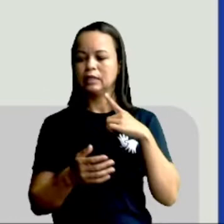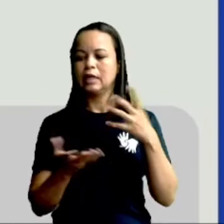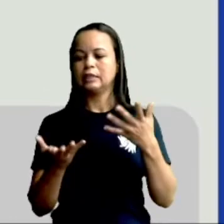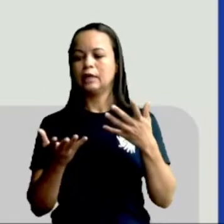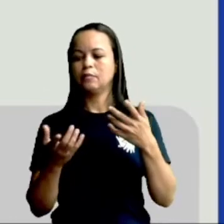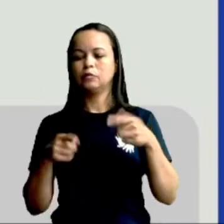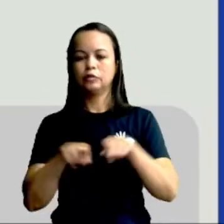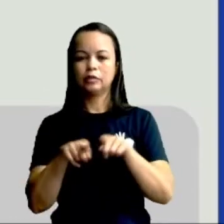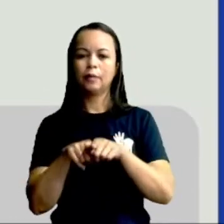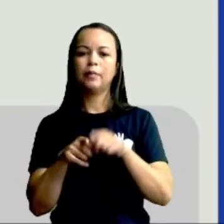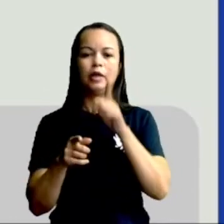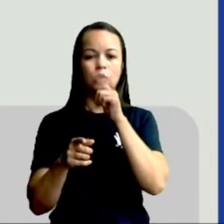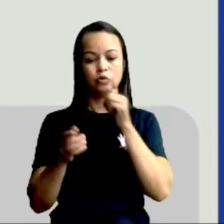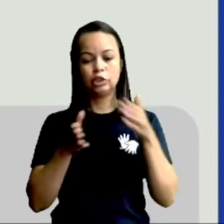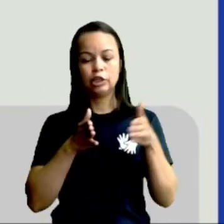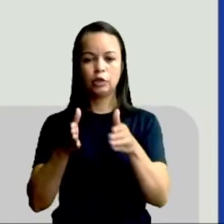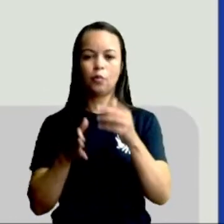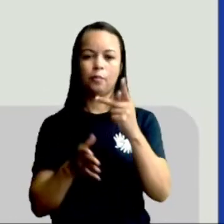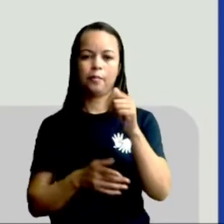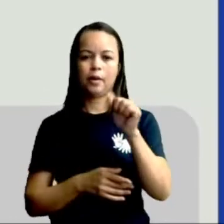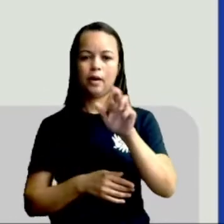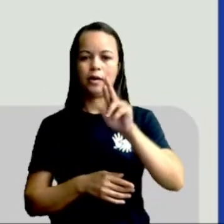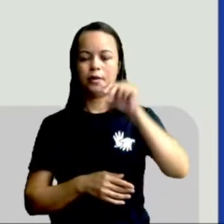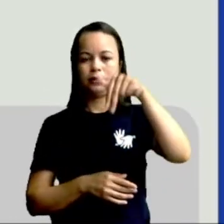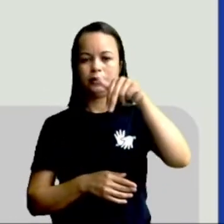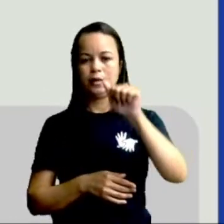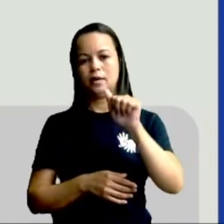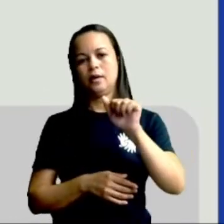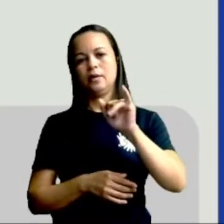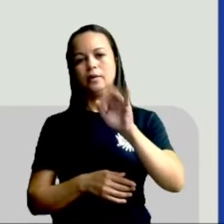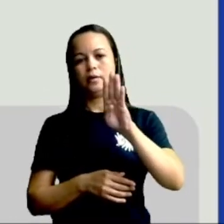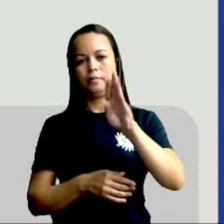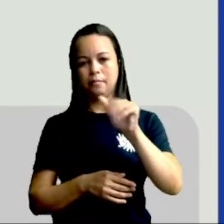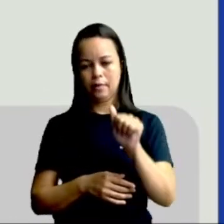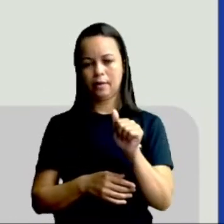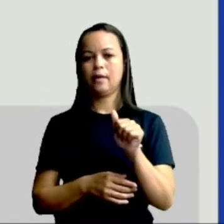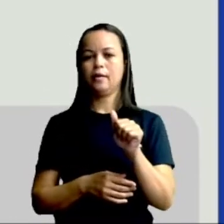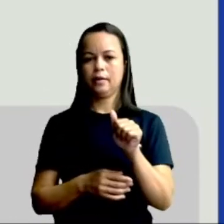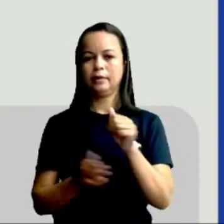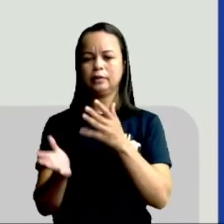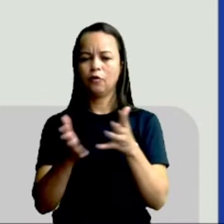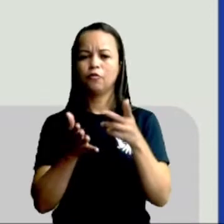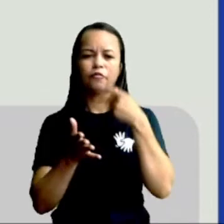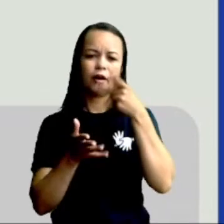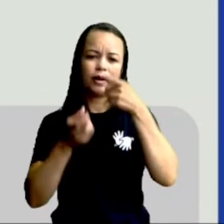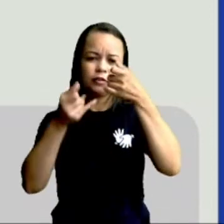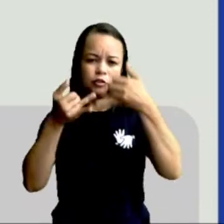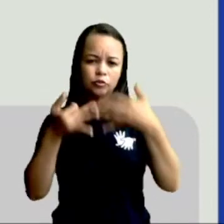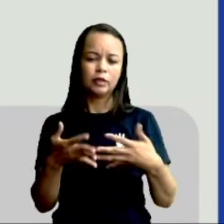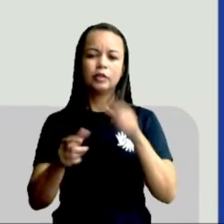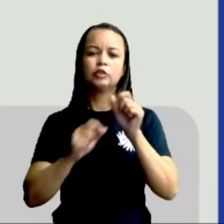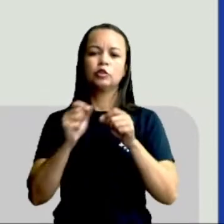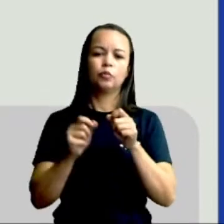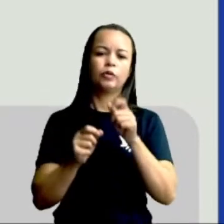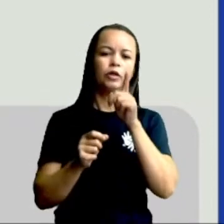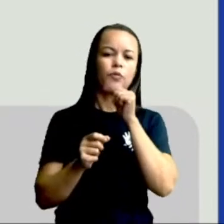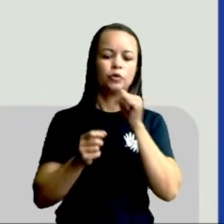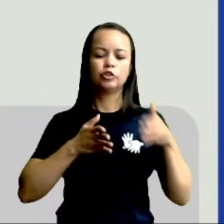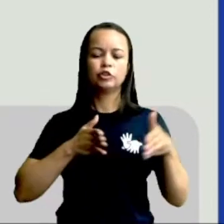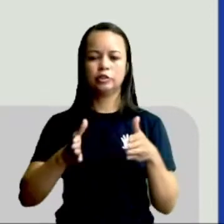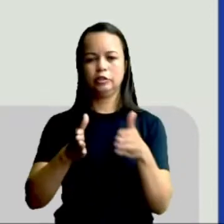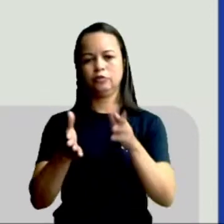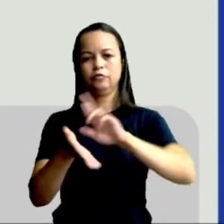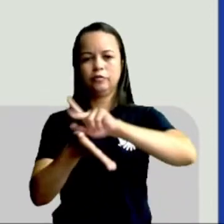Parnaíba. Esses são os rios, minha gente, tá? É a hidrografia do nosso Nordeste. Temos aí, ó, o Rio do Parnaíba, é um